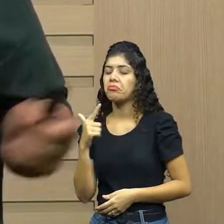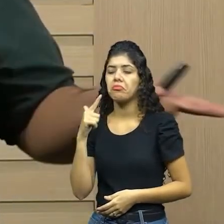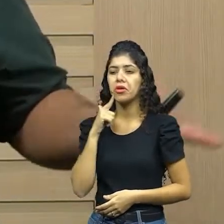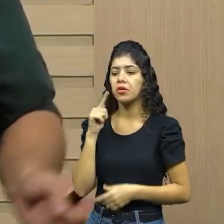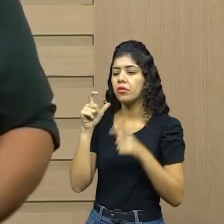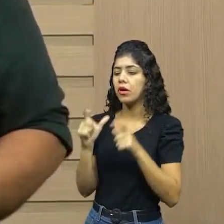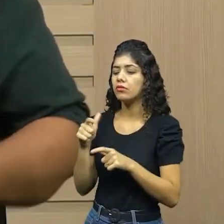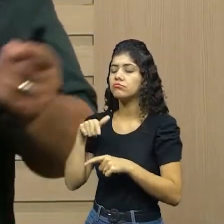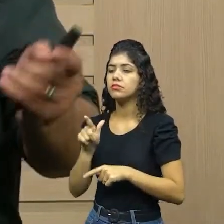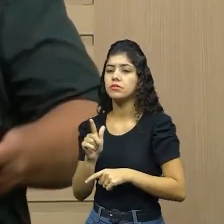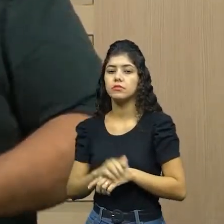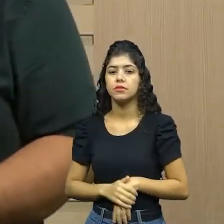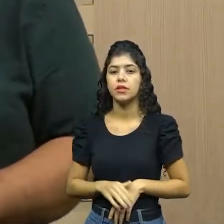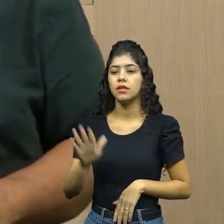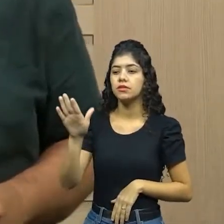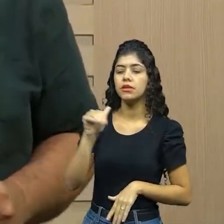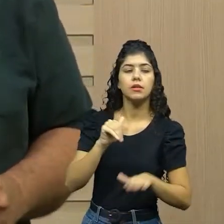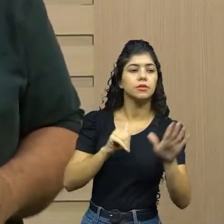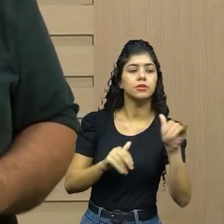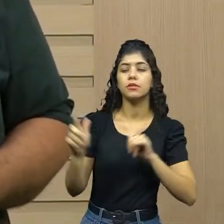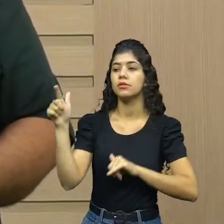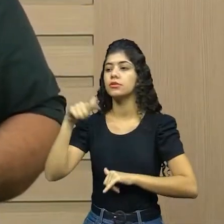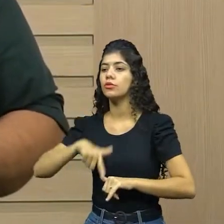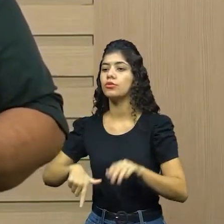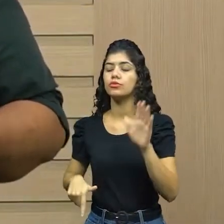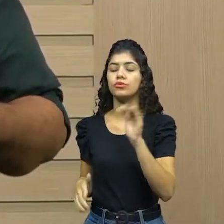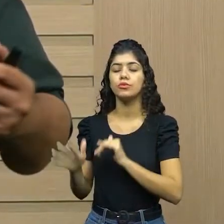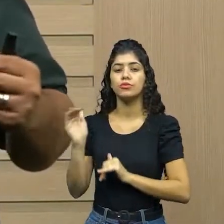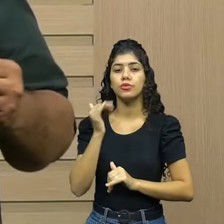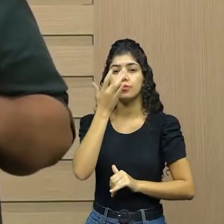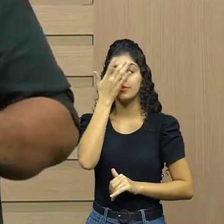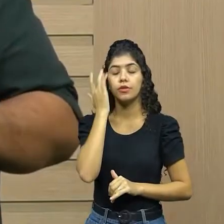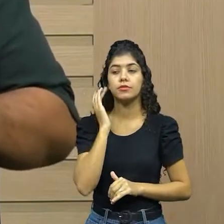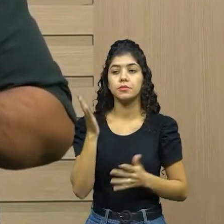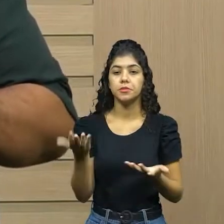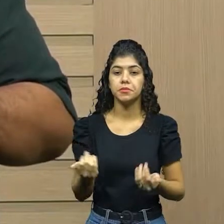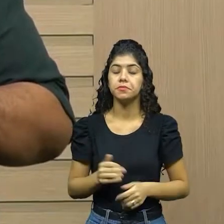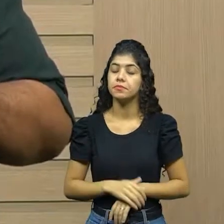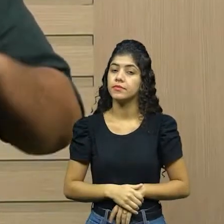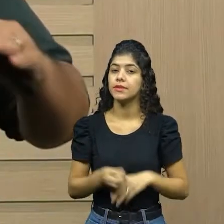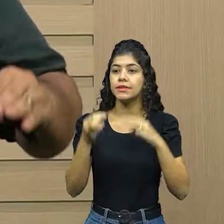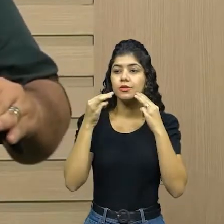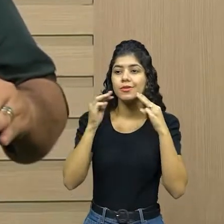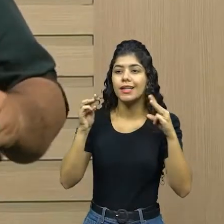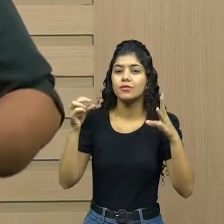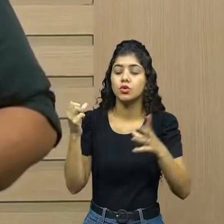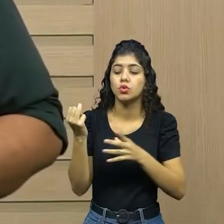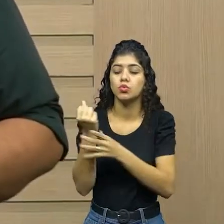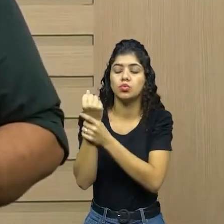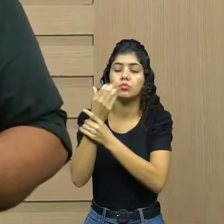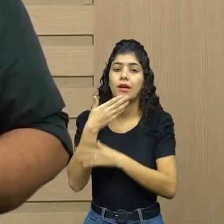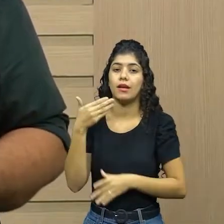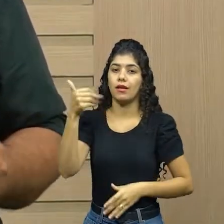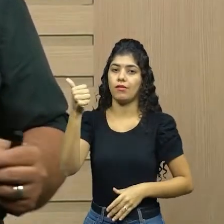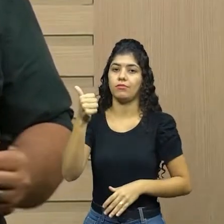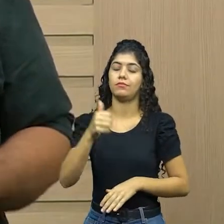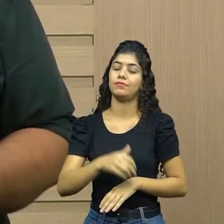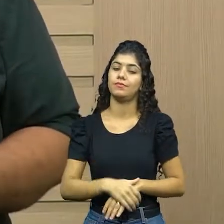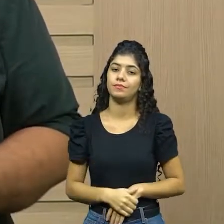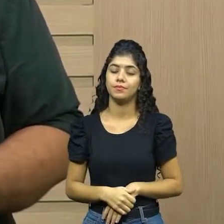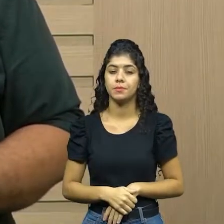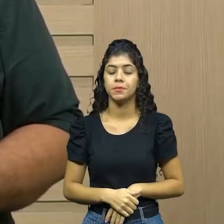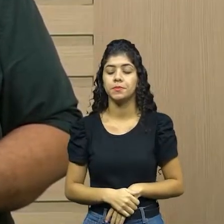Aí vamos lá de novo, aí chama mais 2, chama mais 3. É o marketing mais seguro, tá bom? Que nós chamamos de